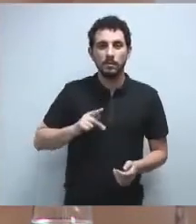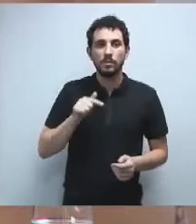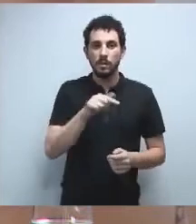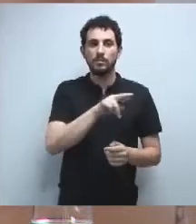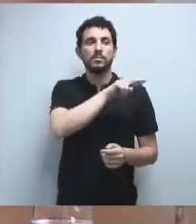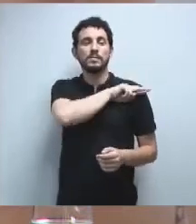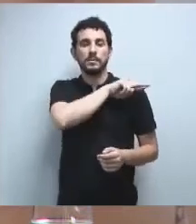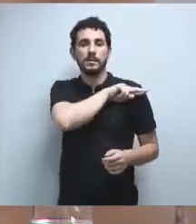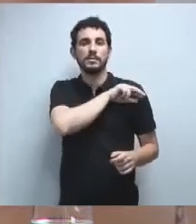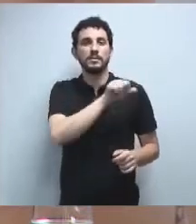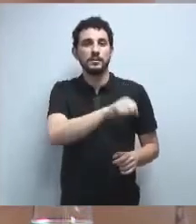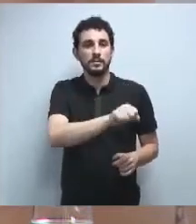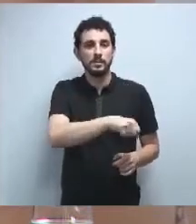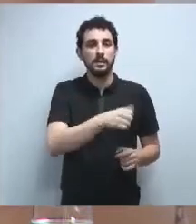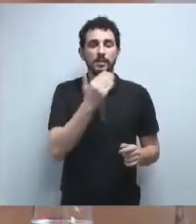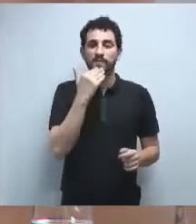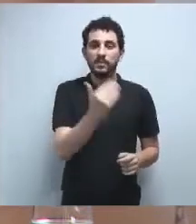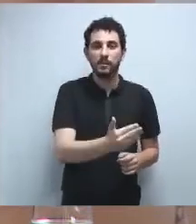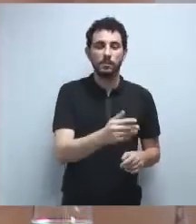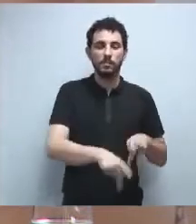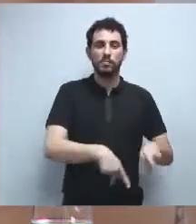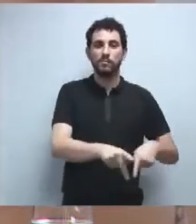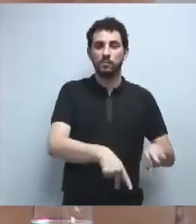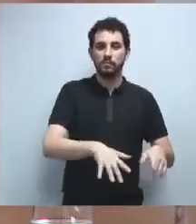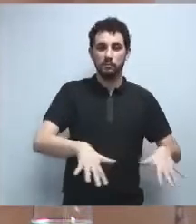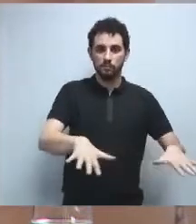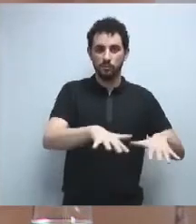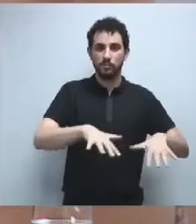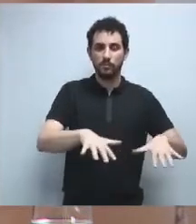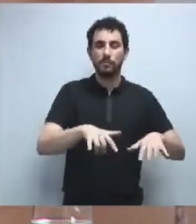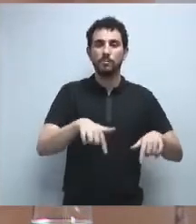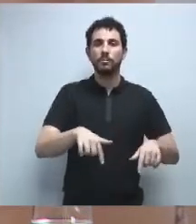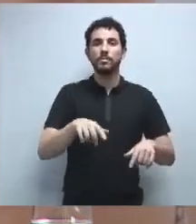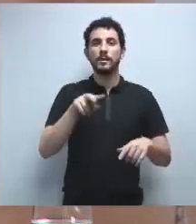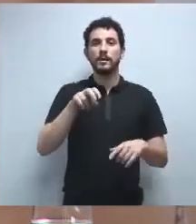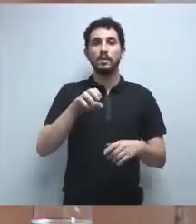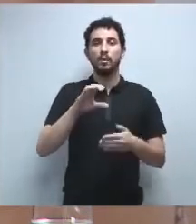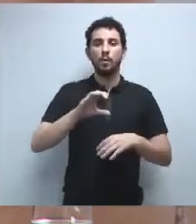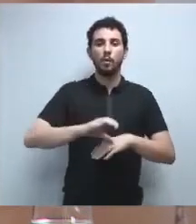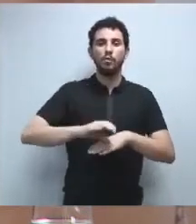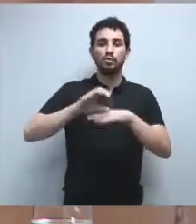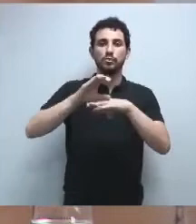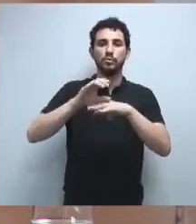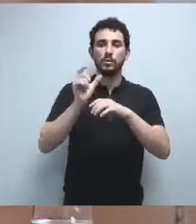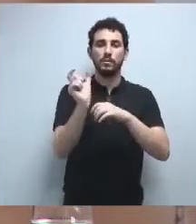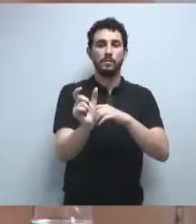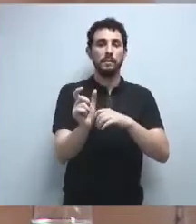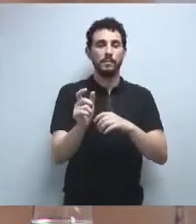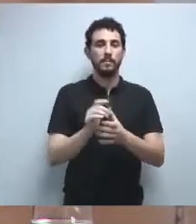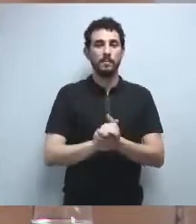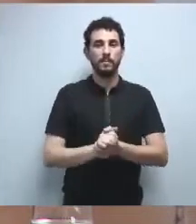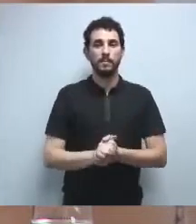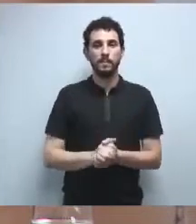sim defender o povo povo no sentido constitucional da palavra